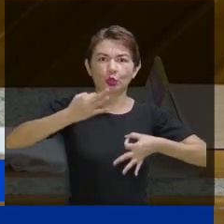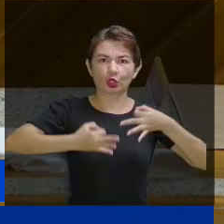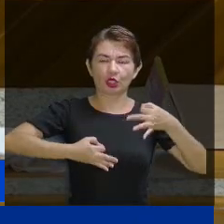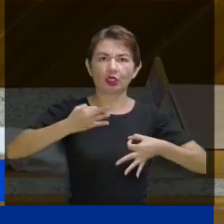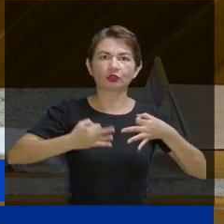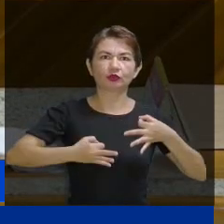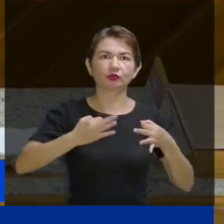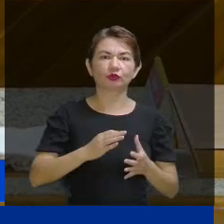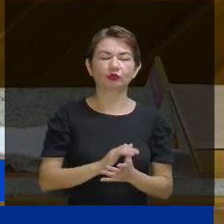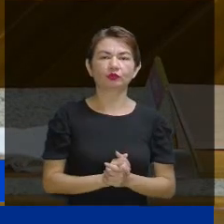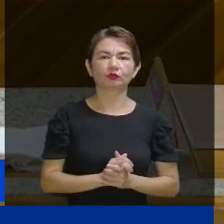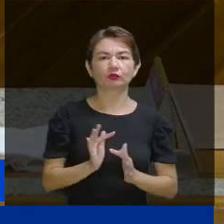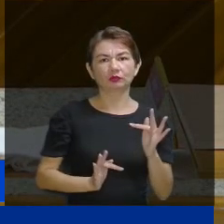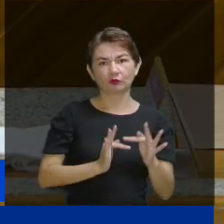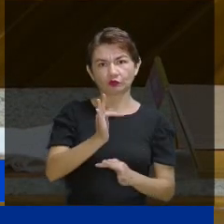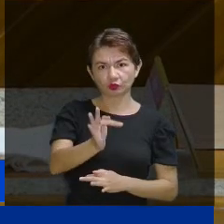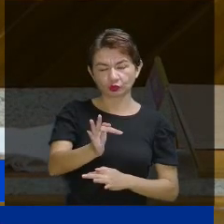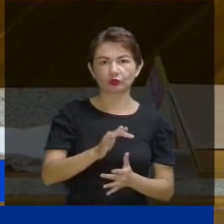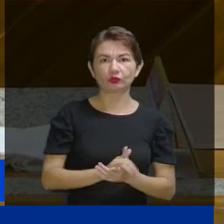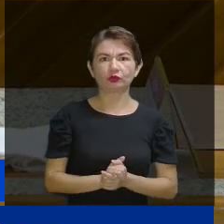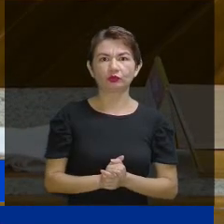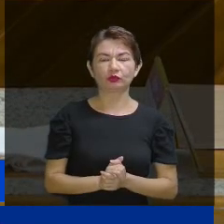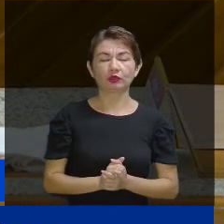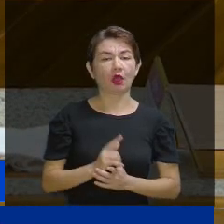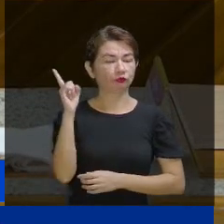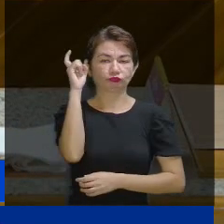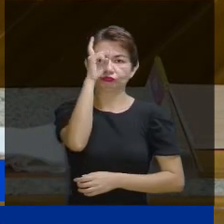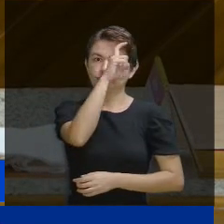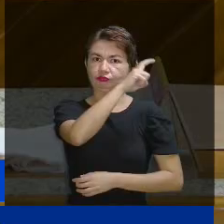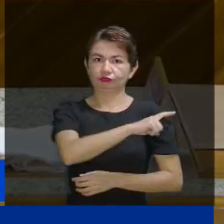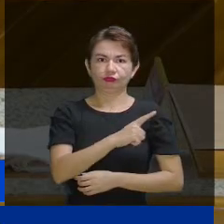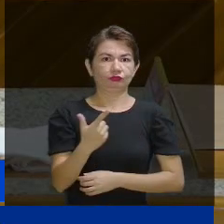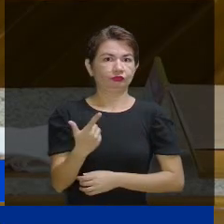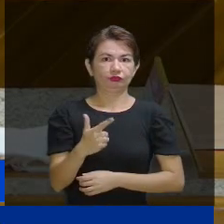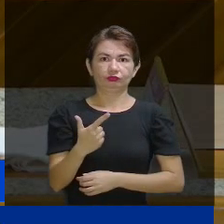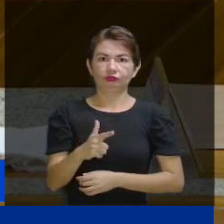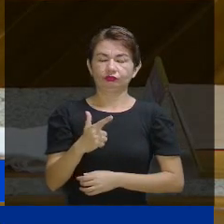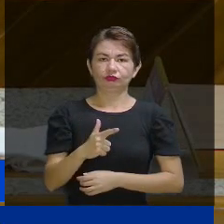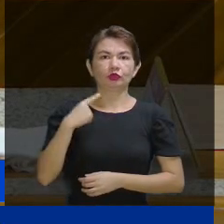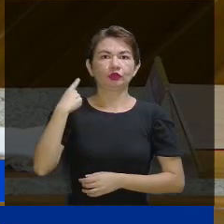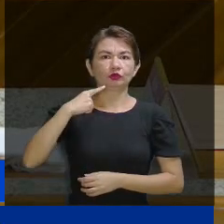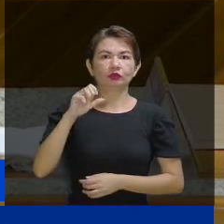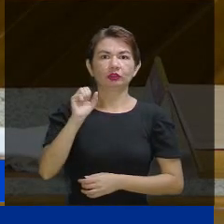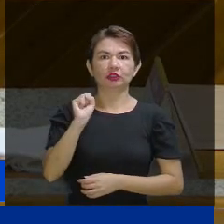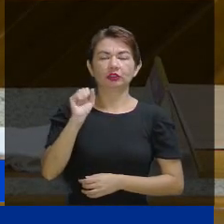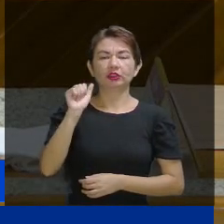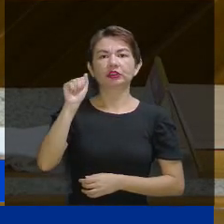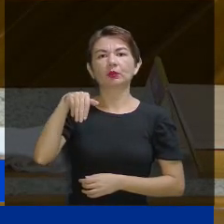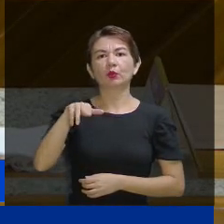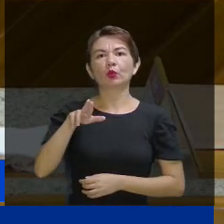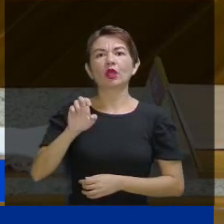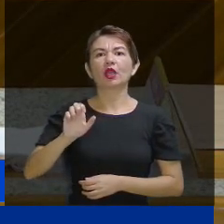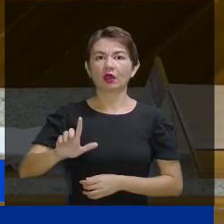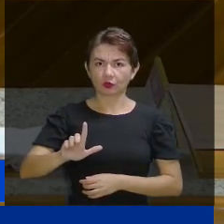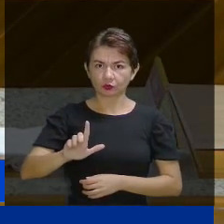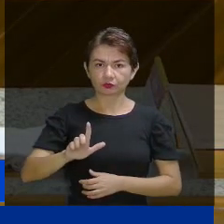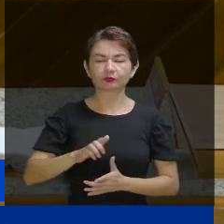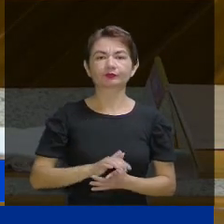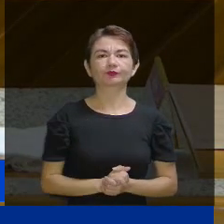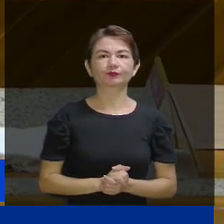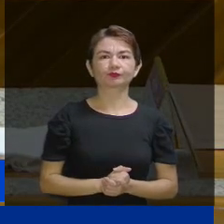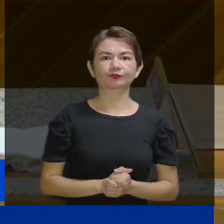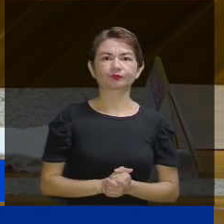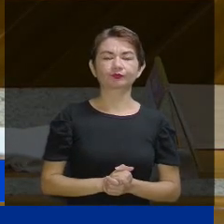julgados oportunamente. Não há dificuldade, vejo que o doutor Samuel não se opôs desde que